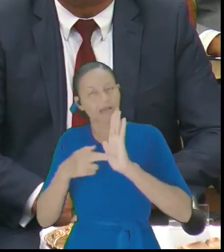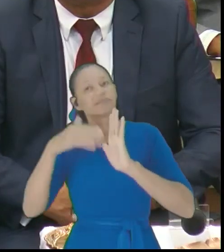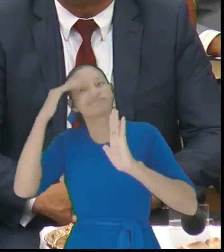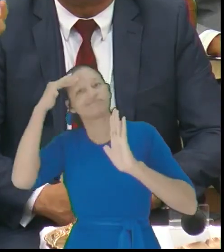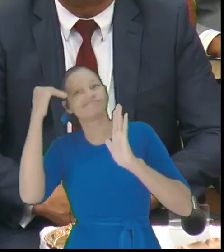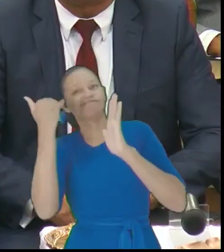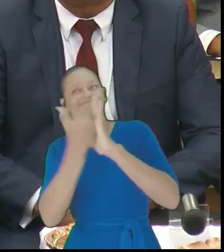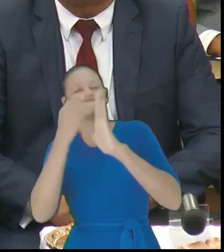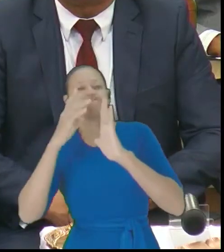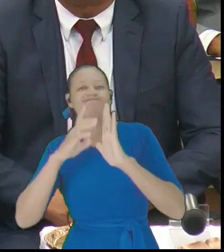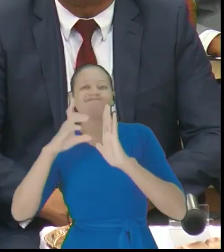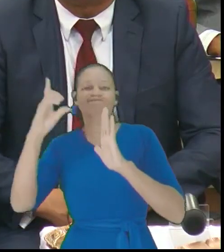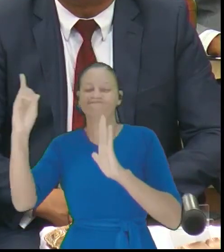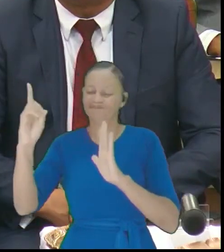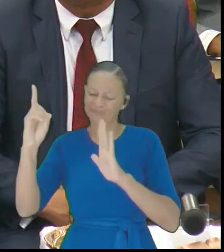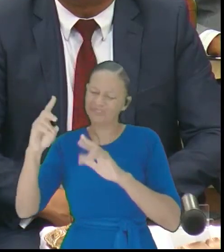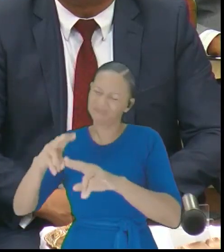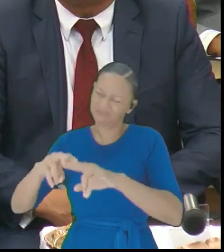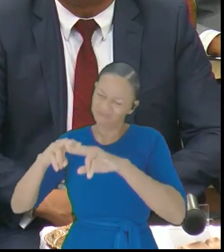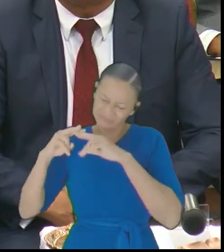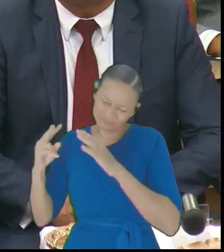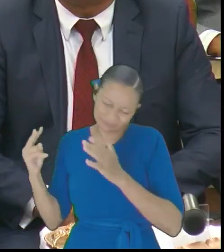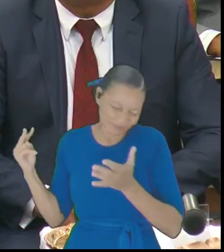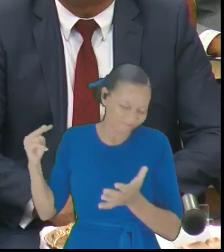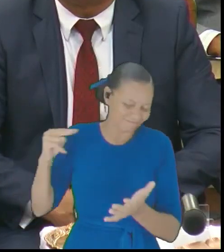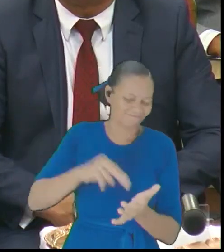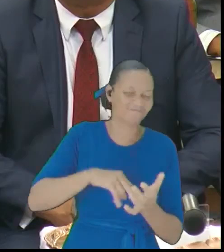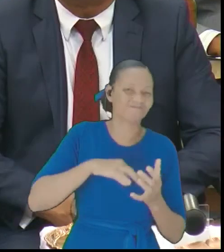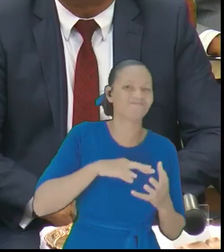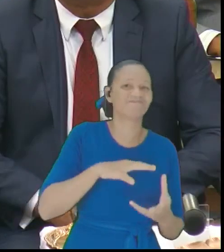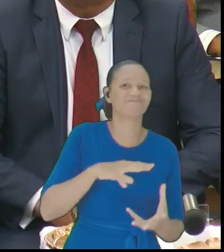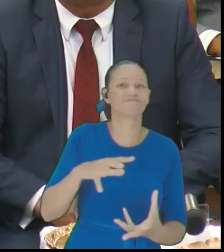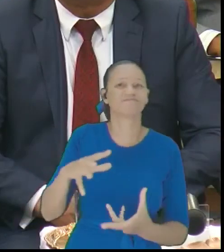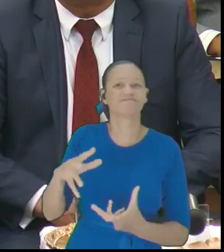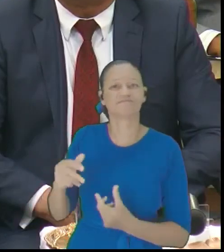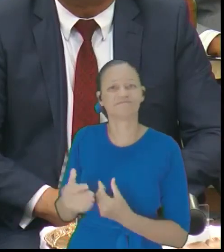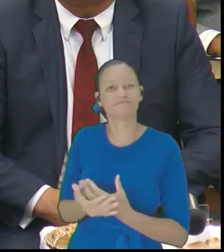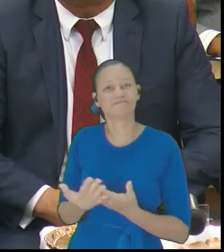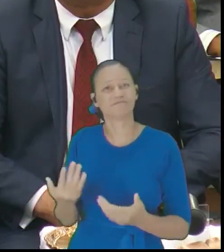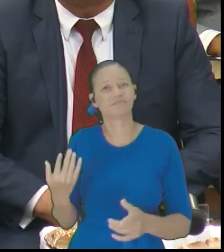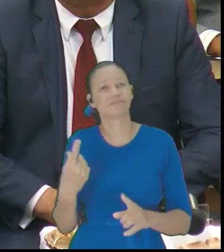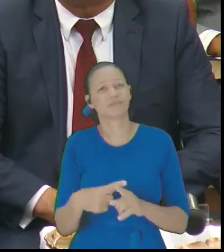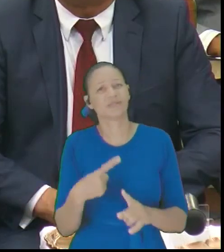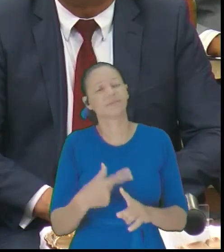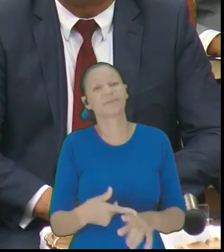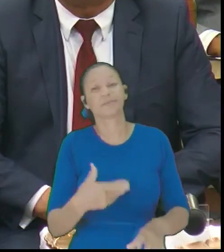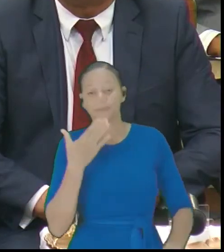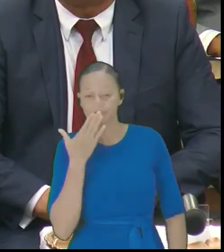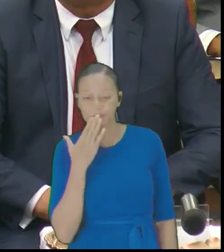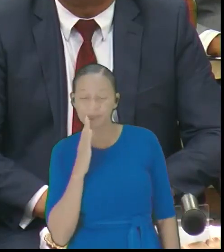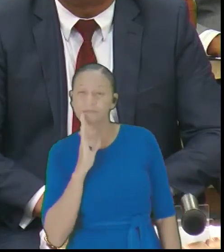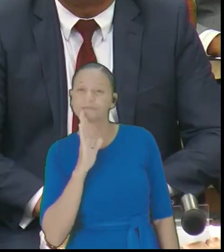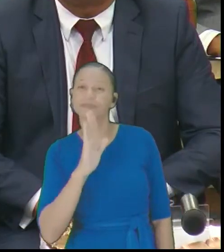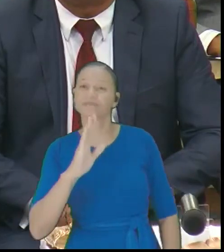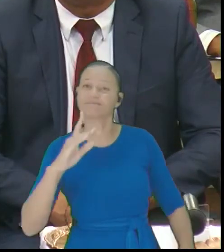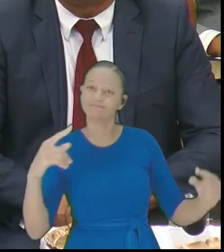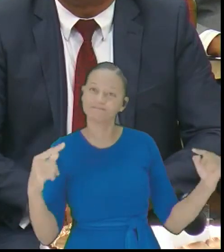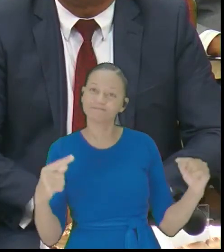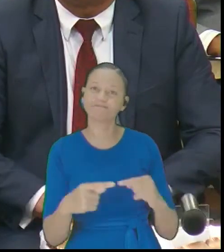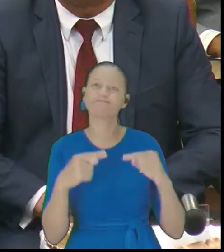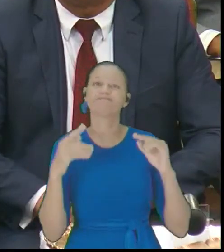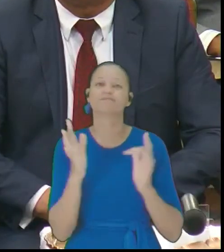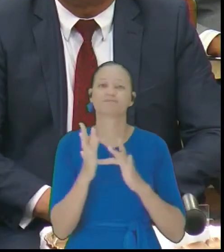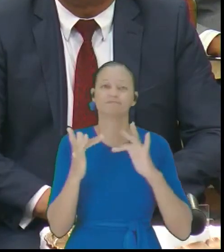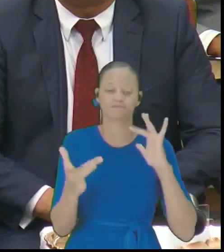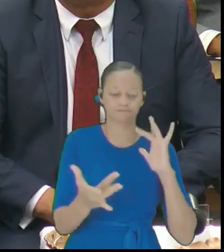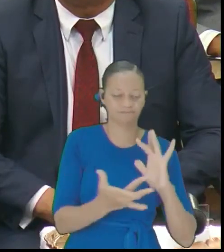por isso que ele se faz homem para vir entre nós. Pois bem, ele promete e cumpre. Jesus em João